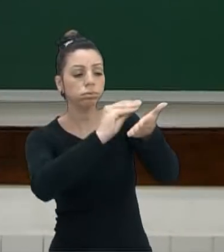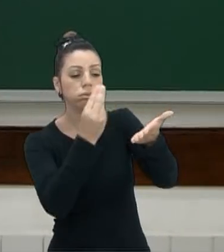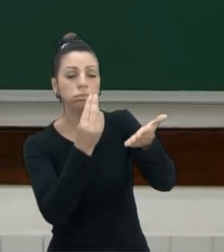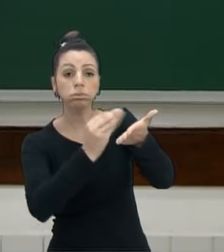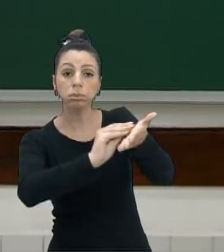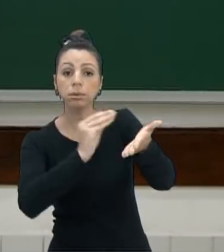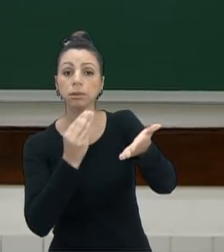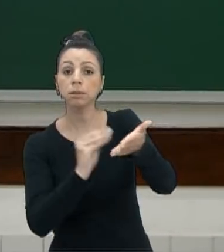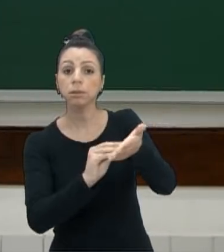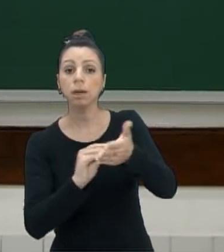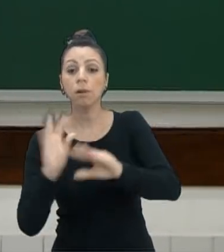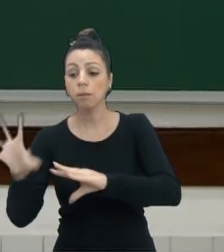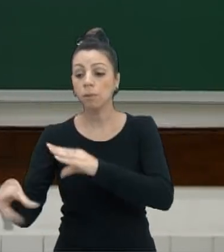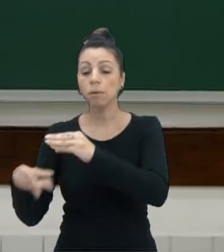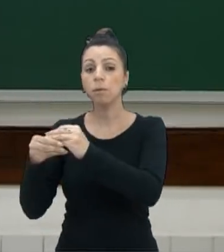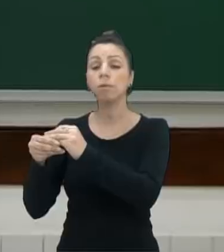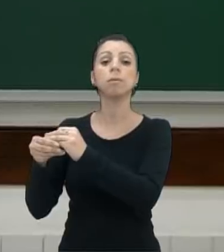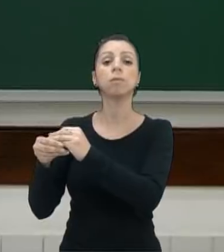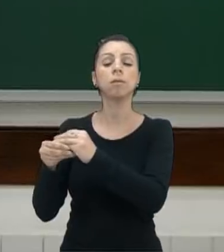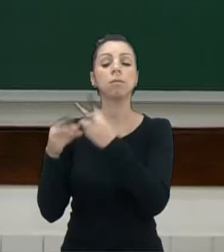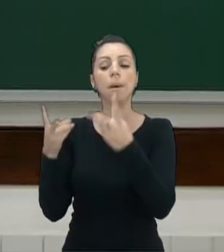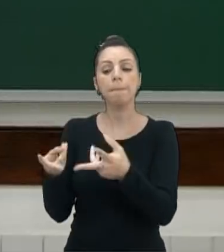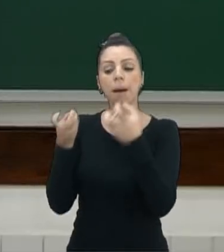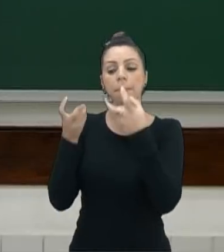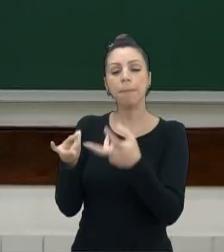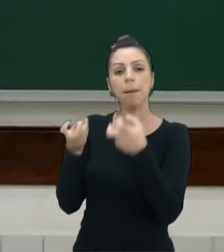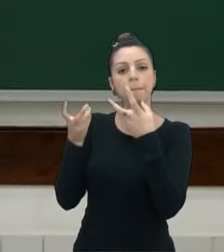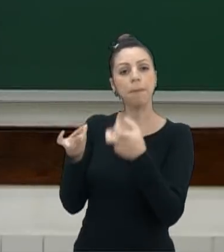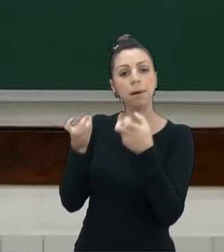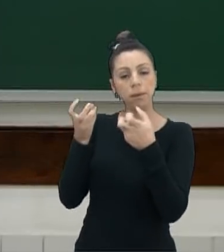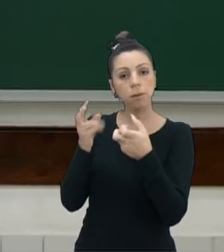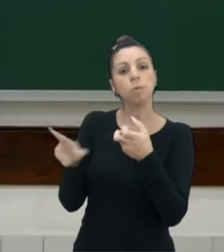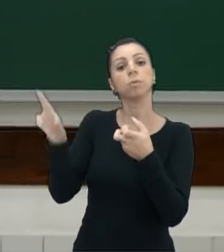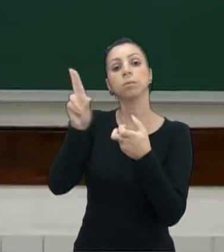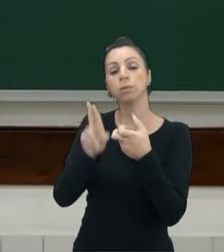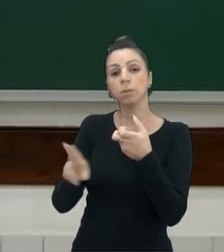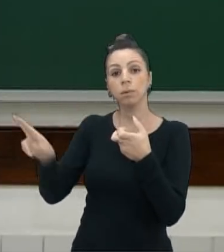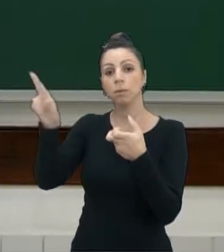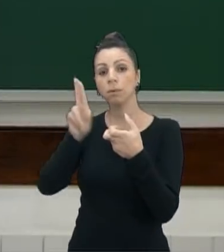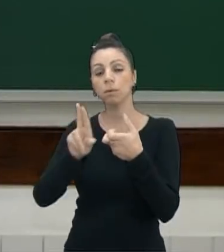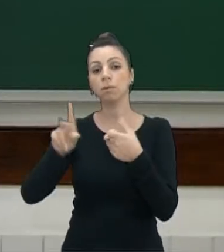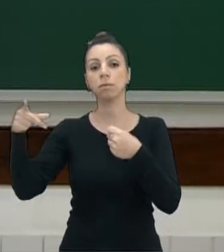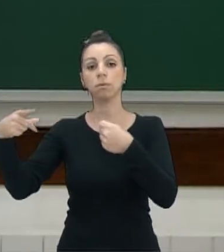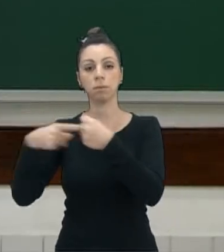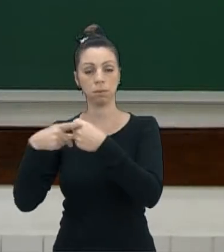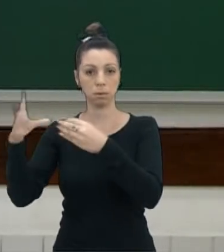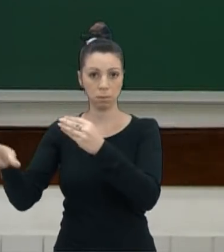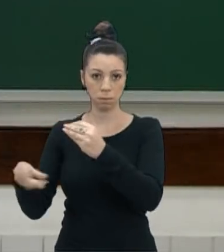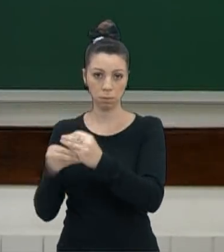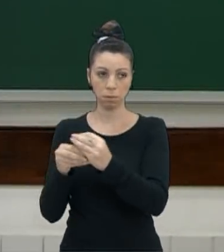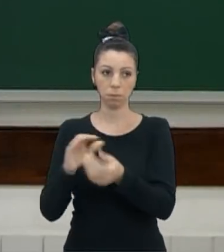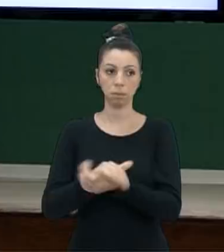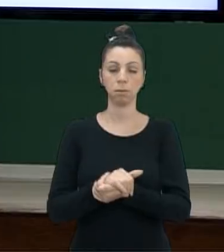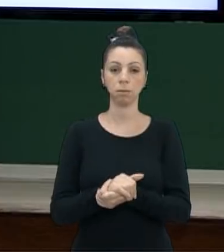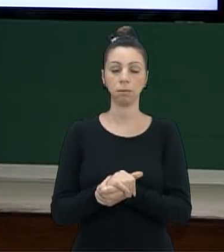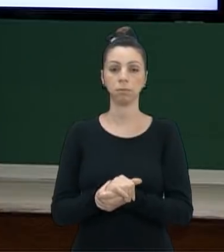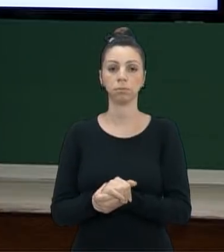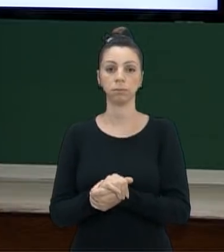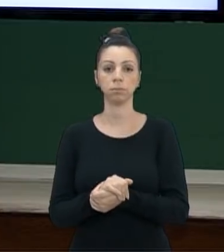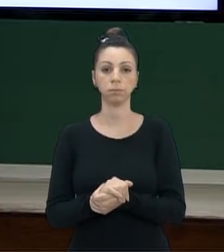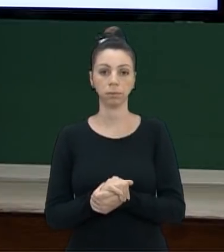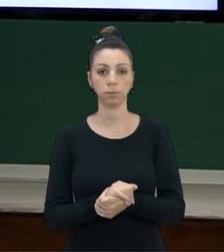a regra formal. Tá sempre observando esse uso aí dos pronomes oblíquos, que é o me, aquela listinha